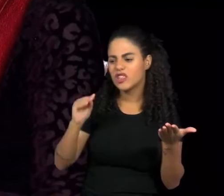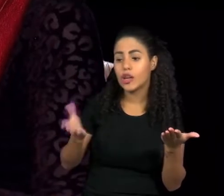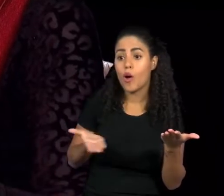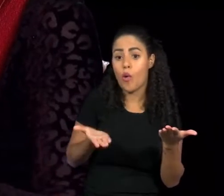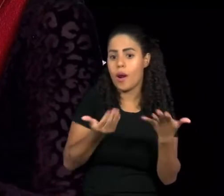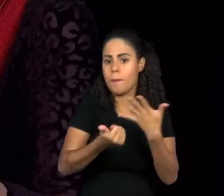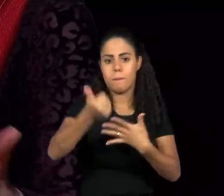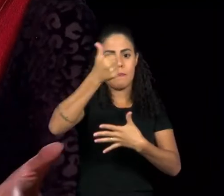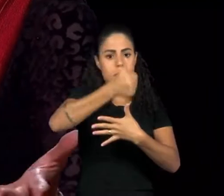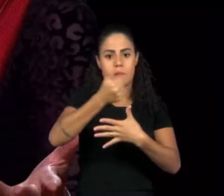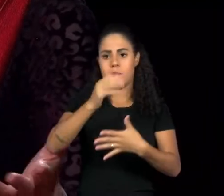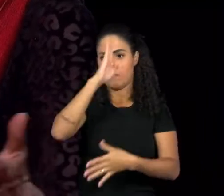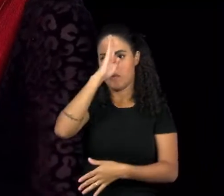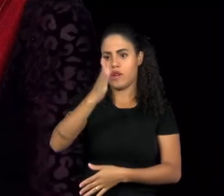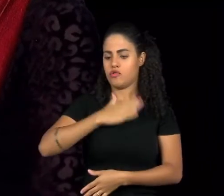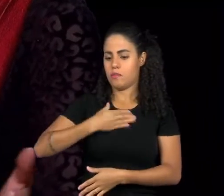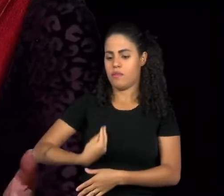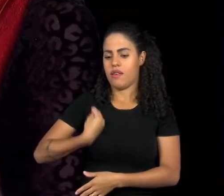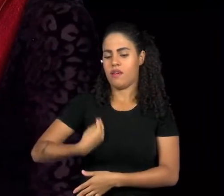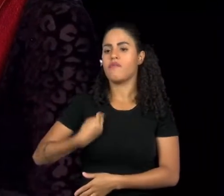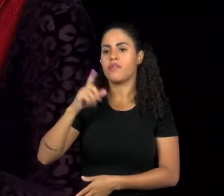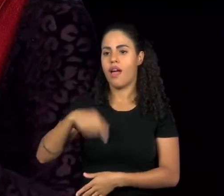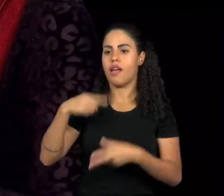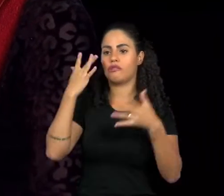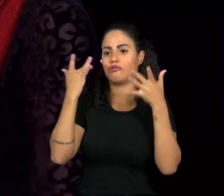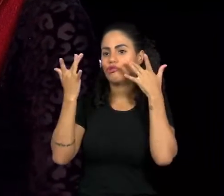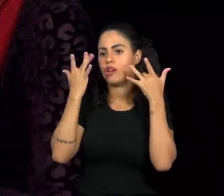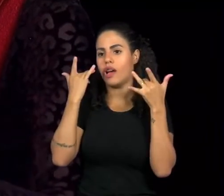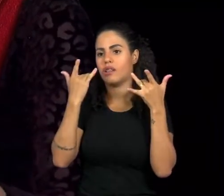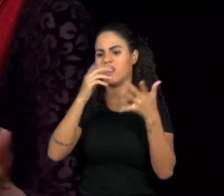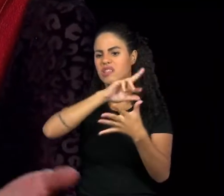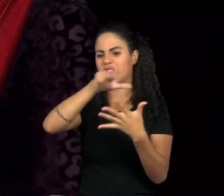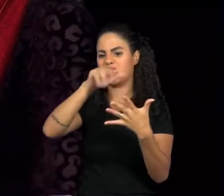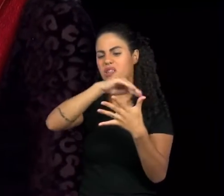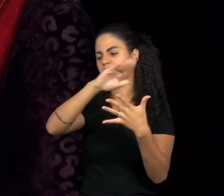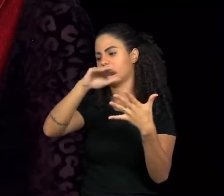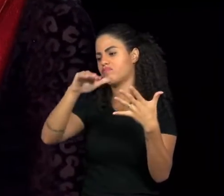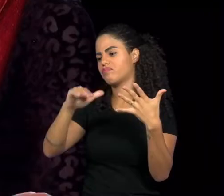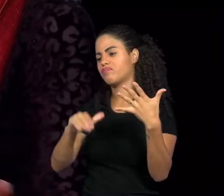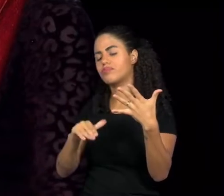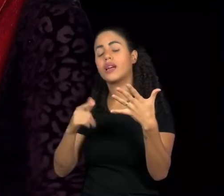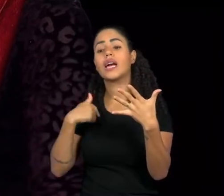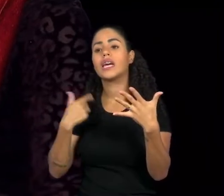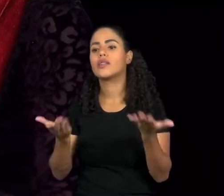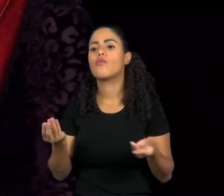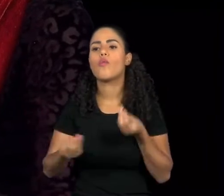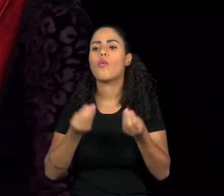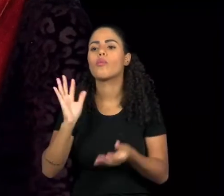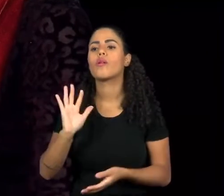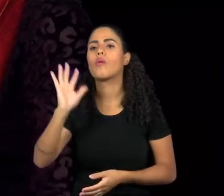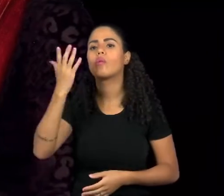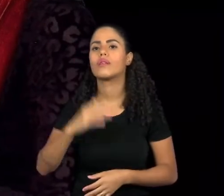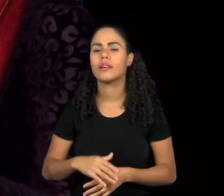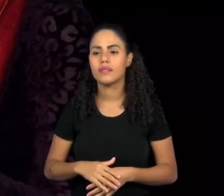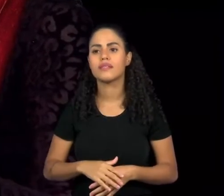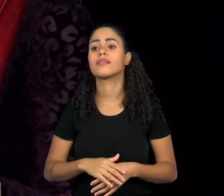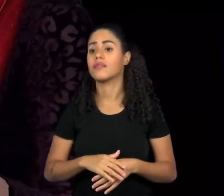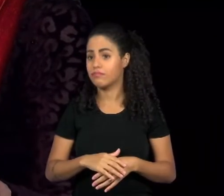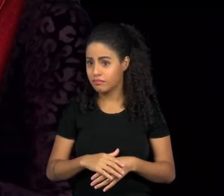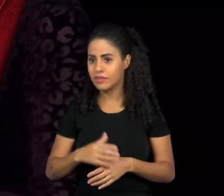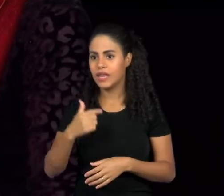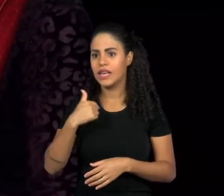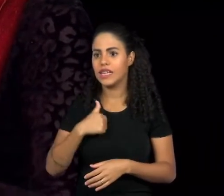e eu não podia mais prescindir daquilo. Então, eu não sei como é que acontece. Acontece porque tem que acontecer,